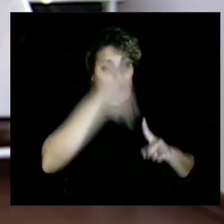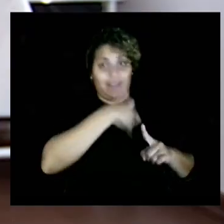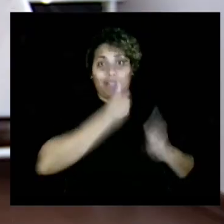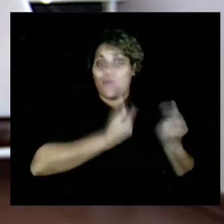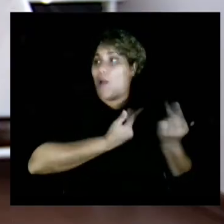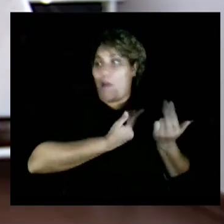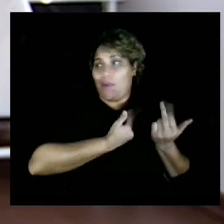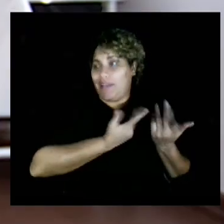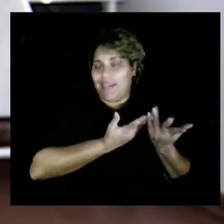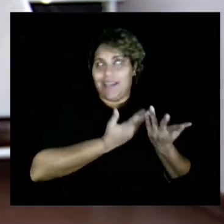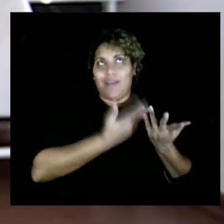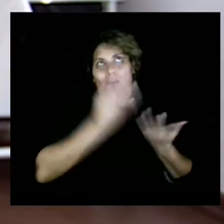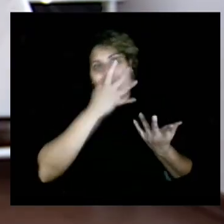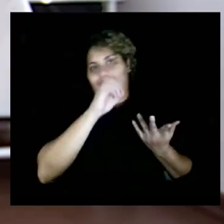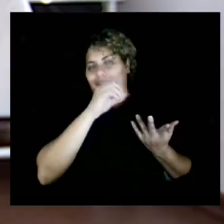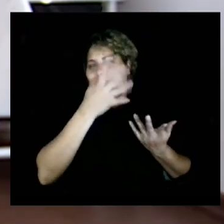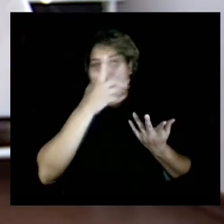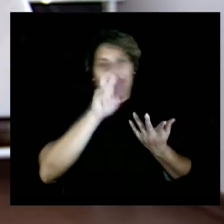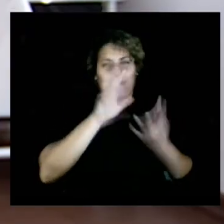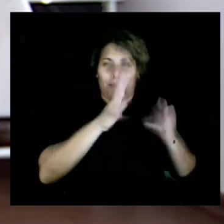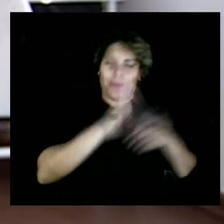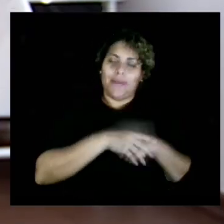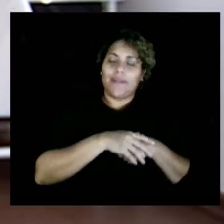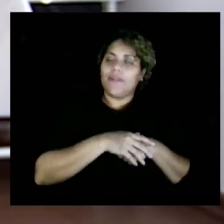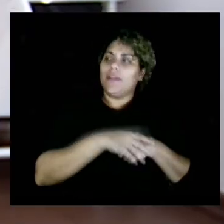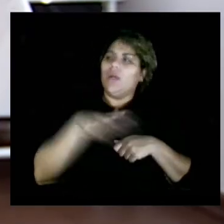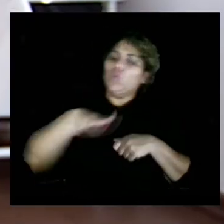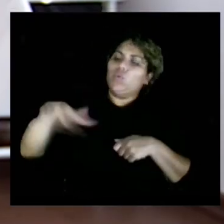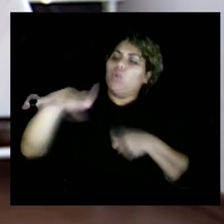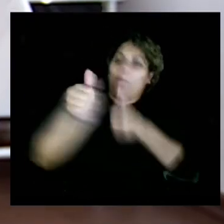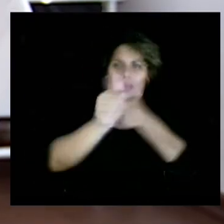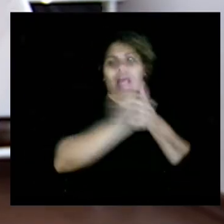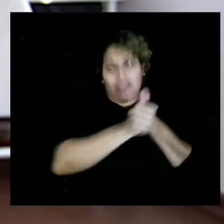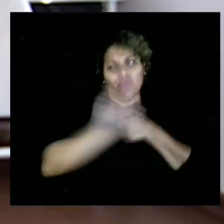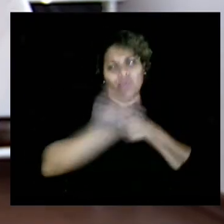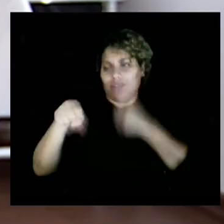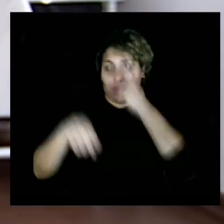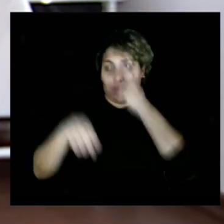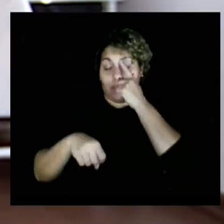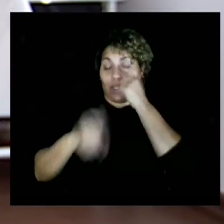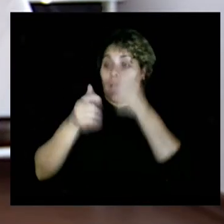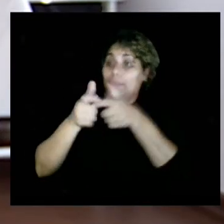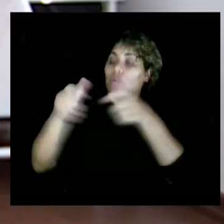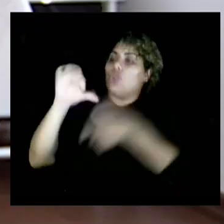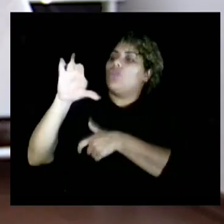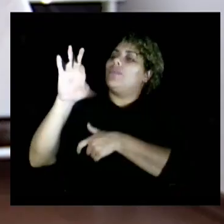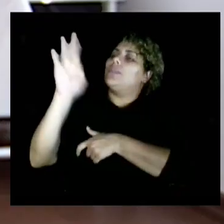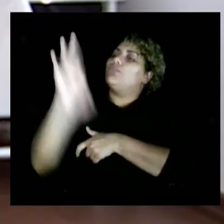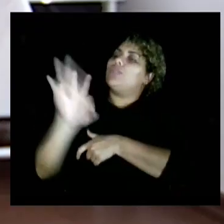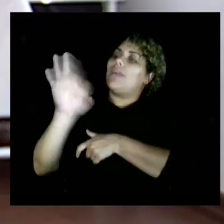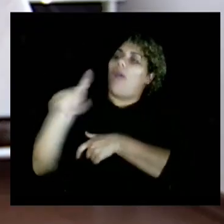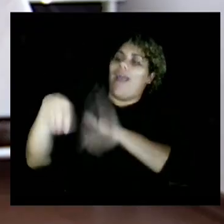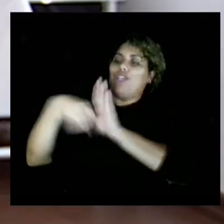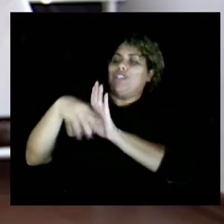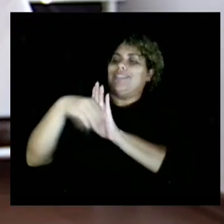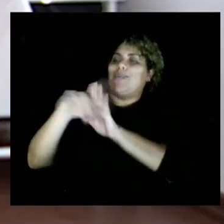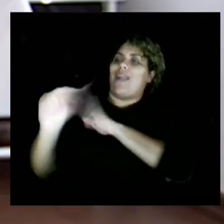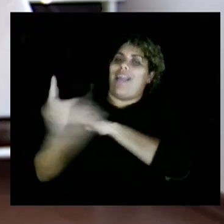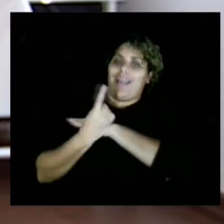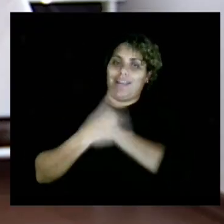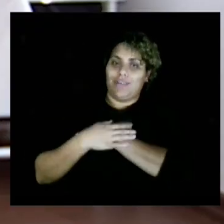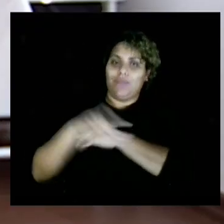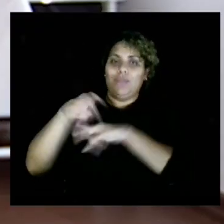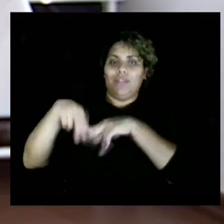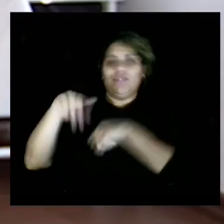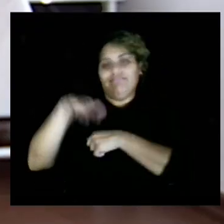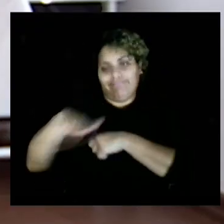é indicação. Eu acho que 90% é indicação das minhas clientes. Então, é tudo aqui da região.